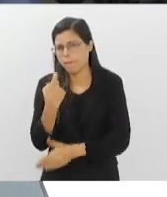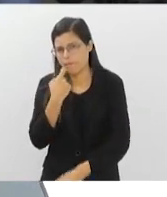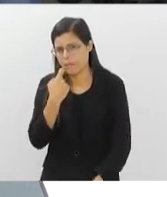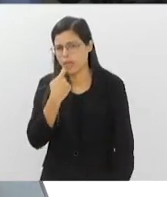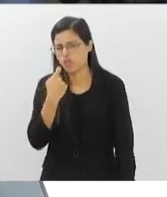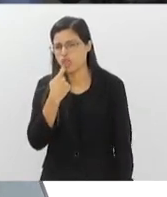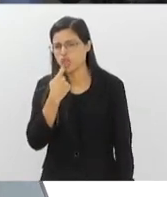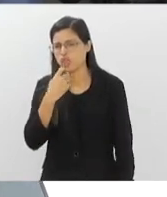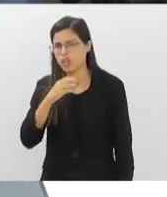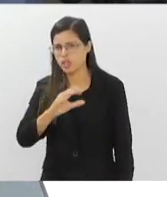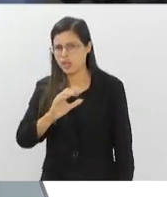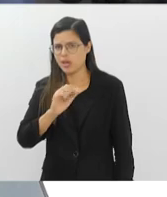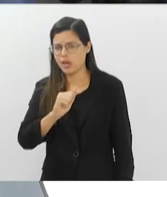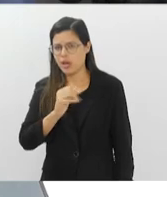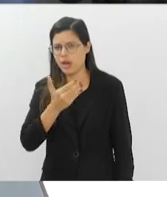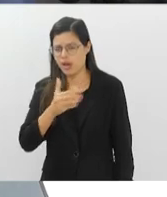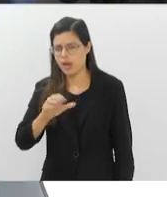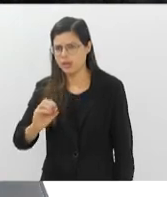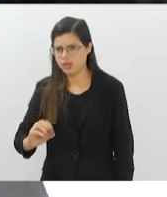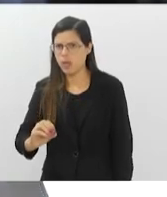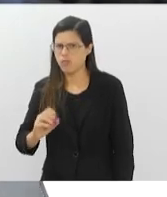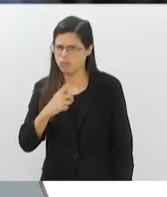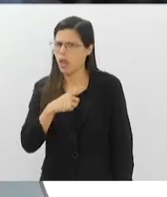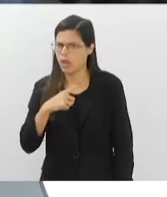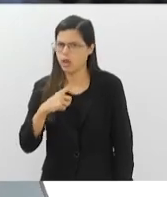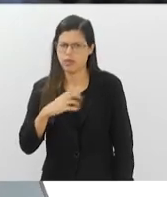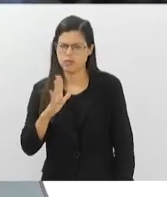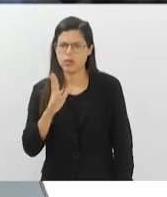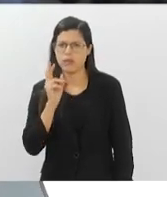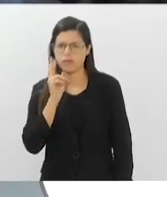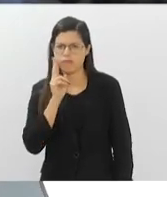Eu faço feira, tem lá. E até porque é